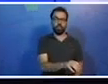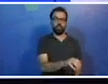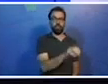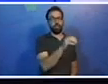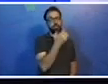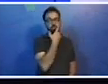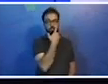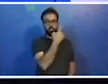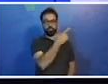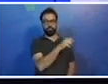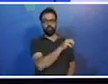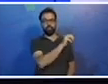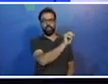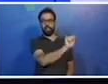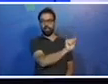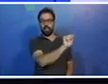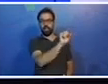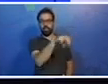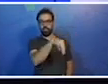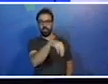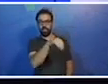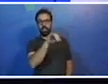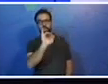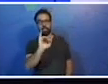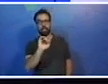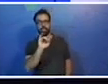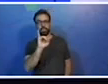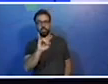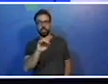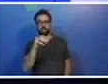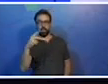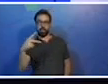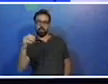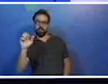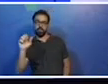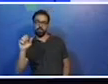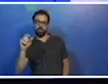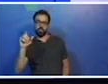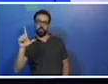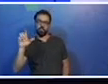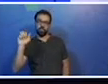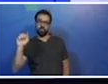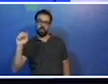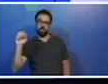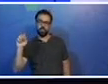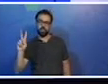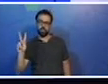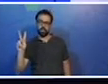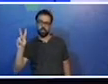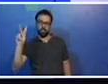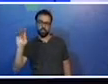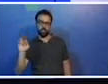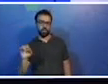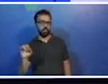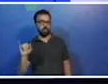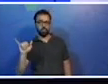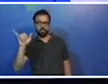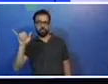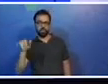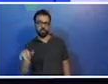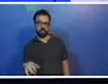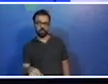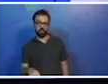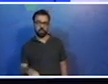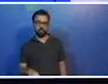playing? Estou eu jogando? A gente não fala assim em português, né? Mas se a gente fosse traduzir ao pé da letra, daria isso. Estou